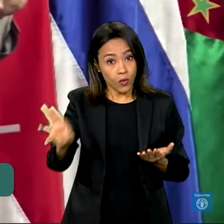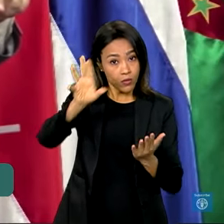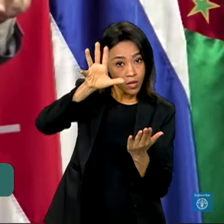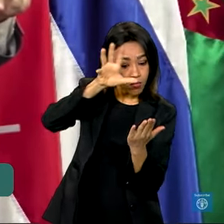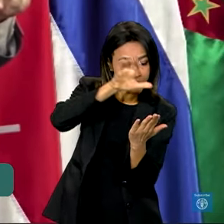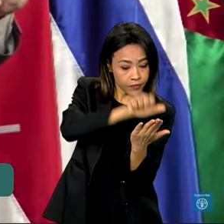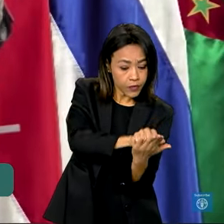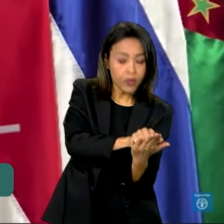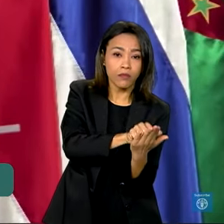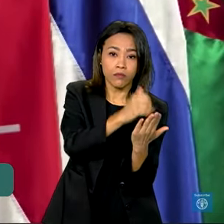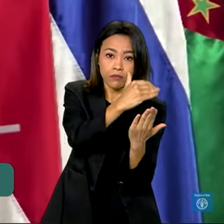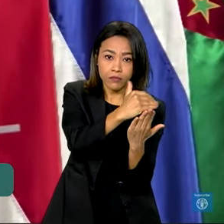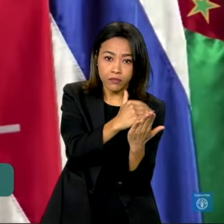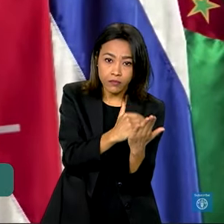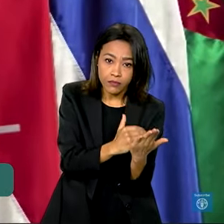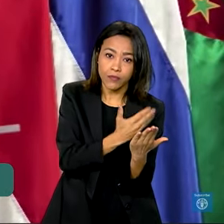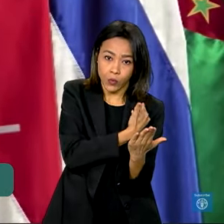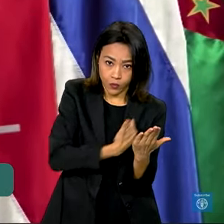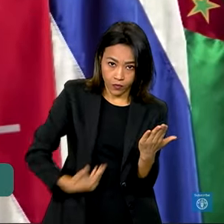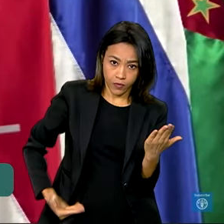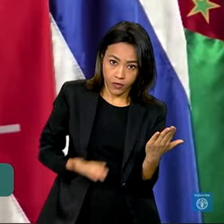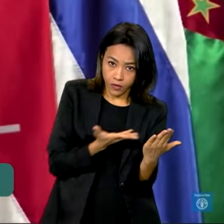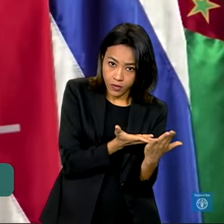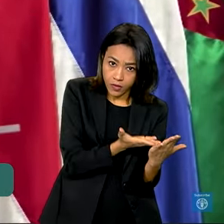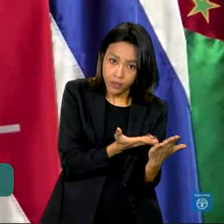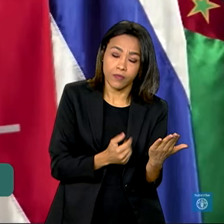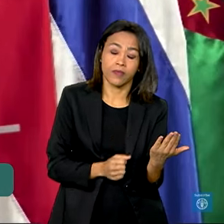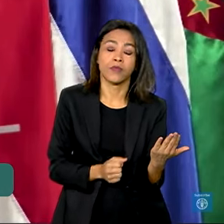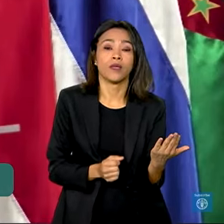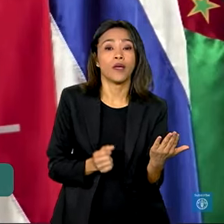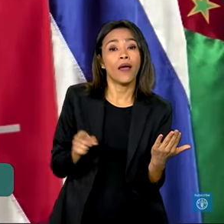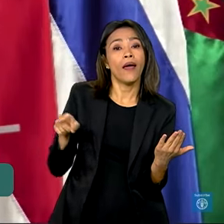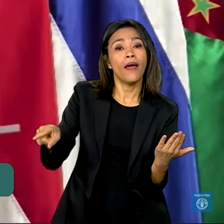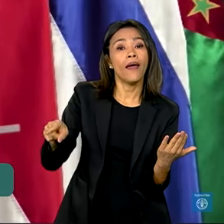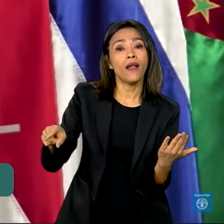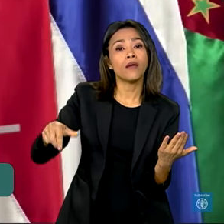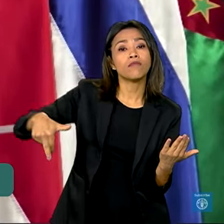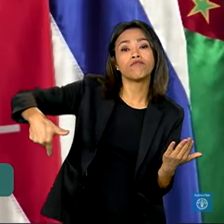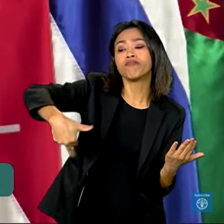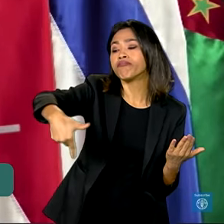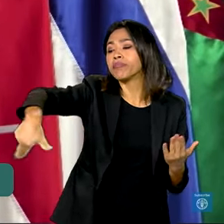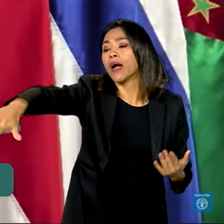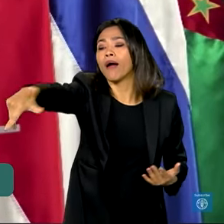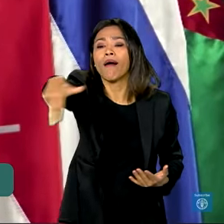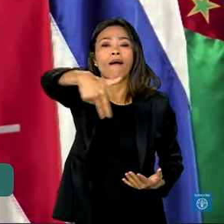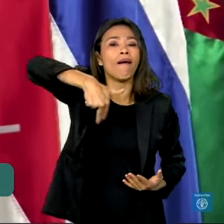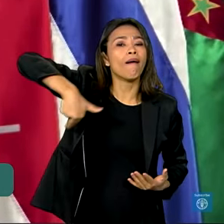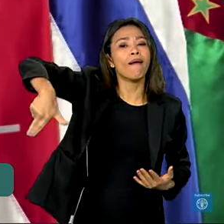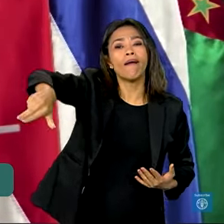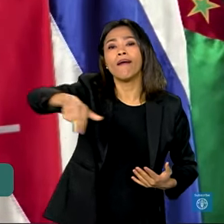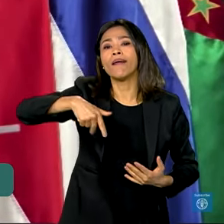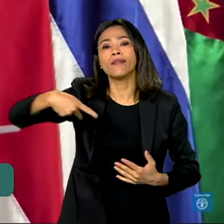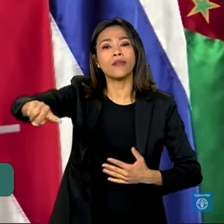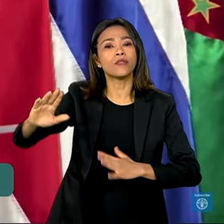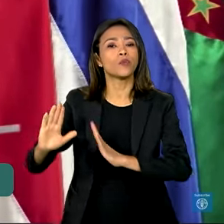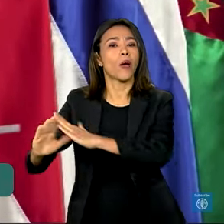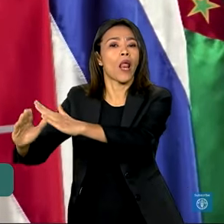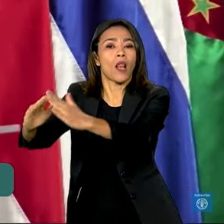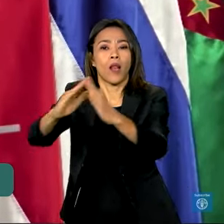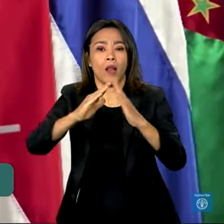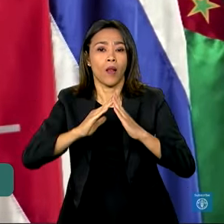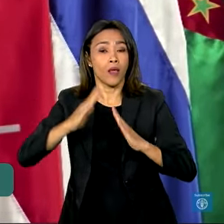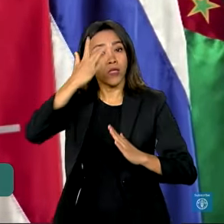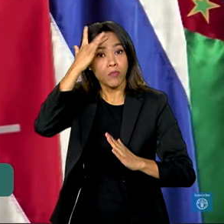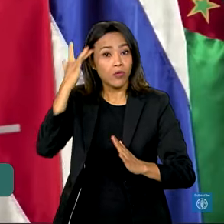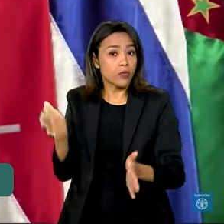único, ele circula onde ela mora. E os mais pobres